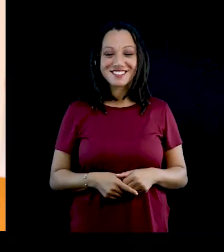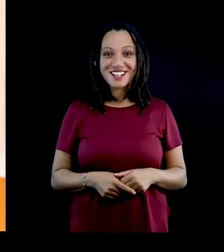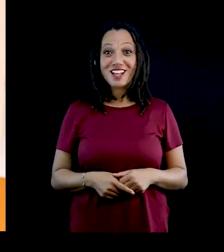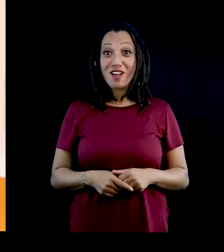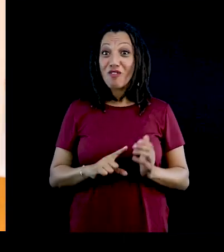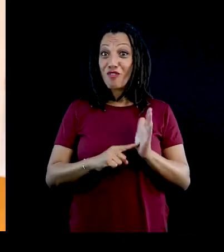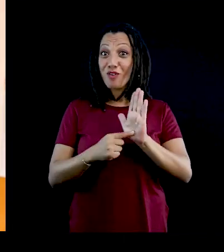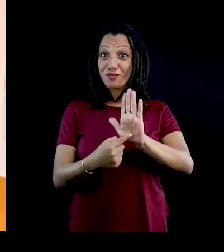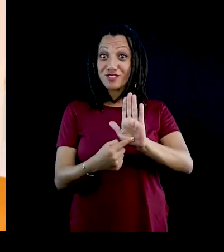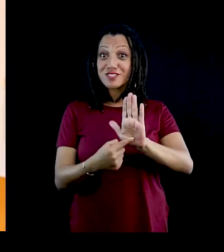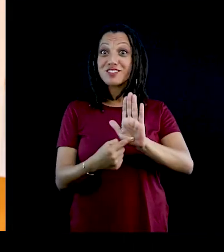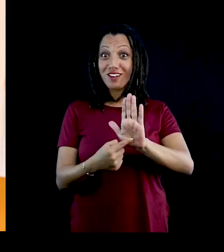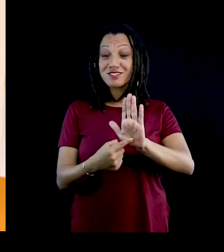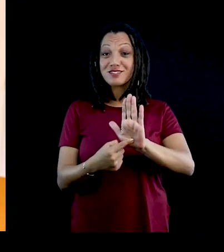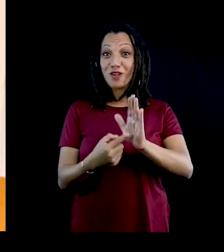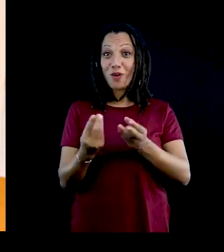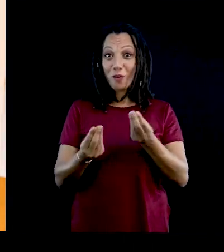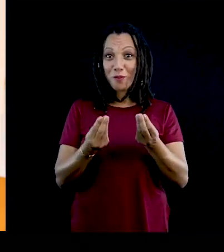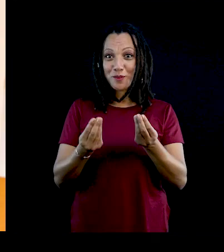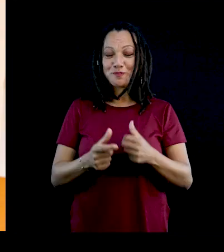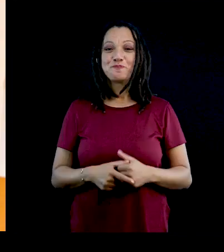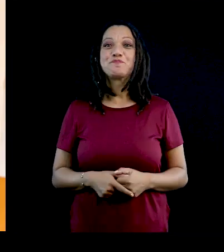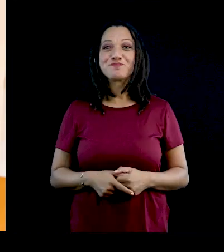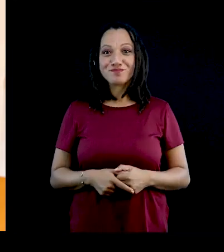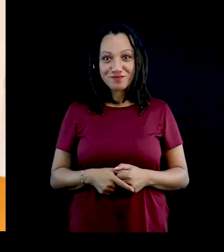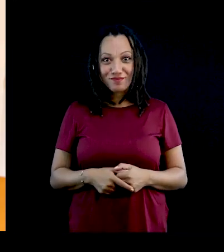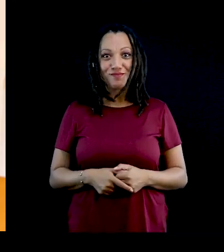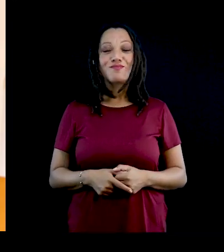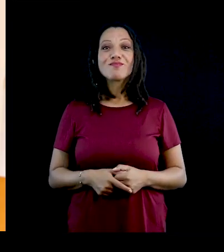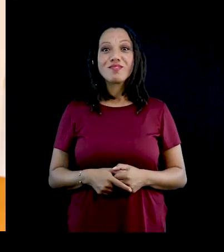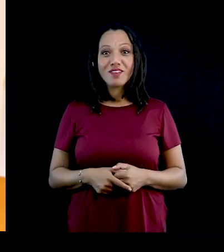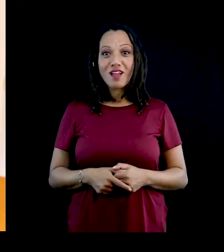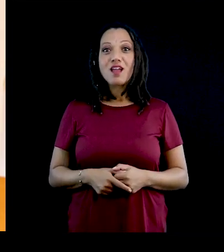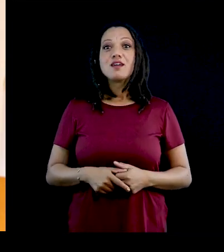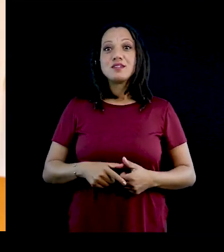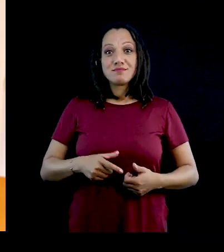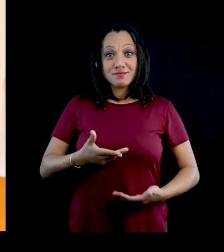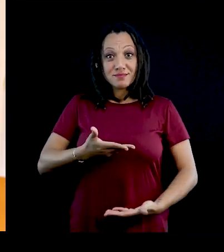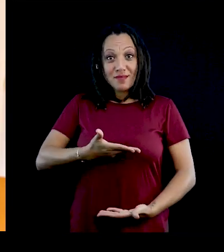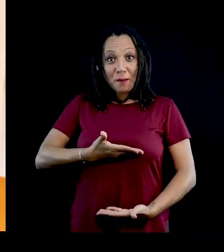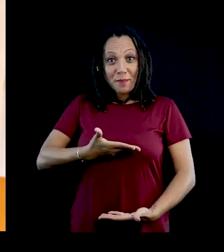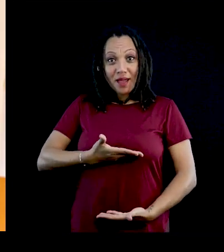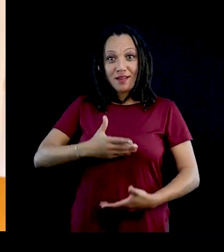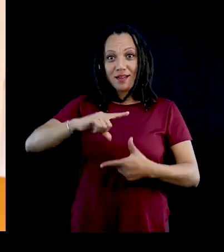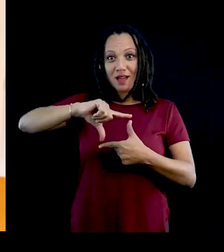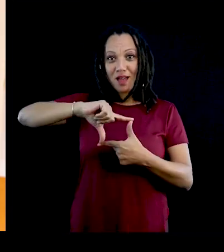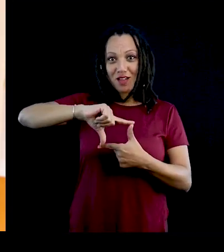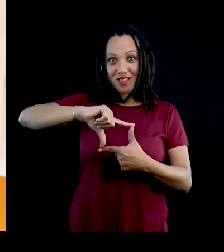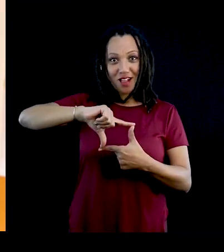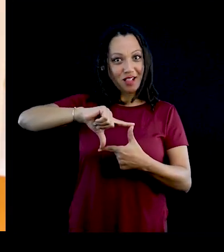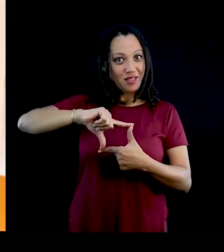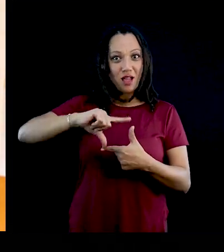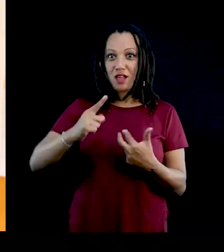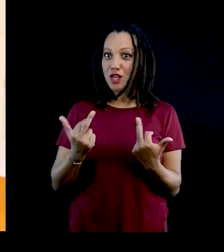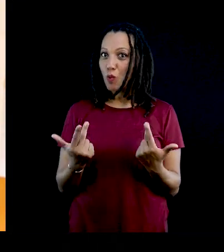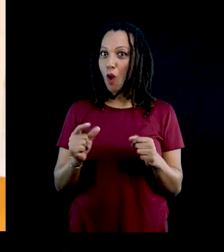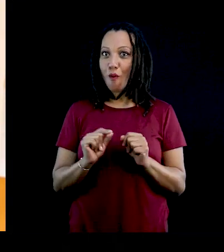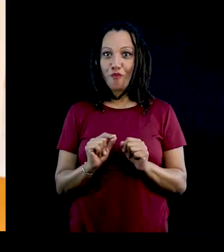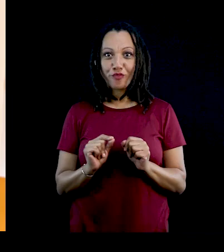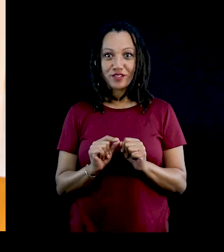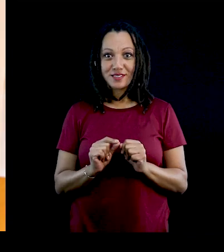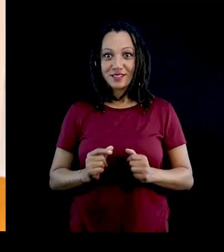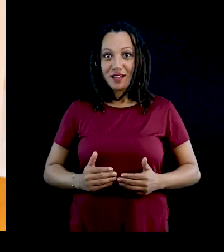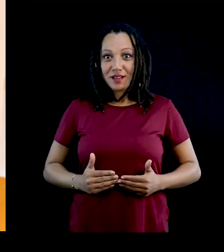essa aqui para vocês como que ela ficou. Aqui eu fiz aquele mesmo formato da barriga quadrada, né? E aí quando a gente abre